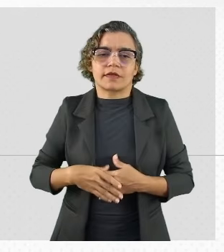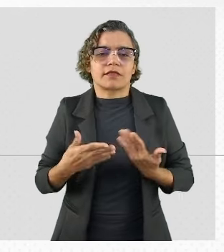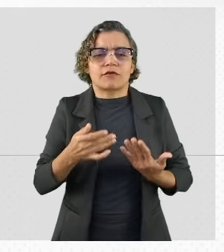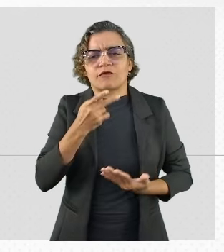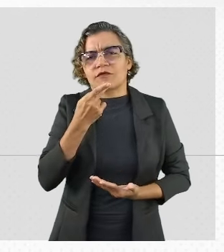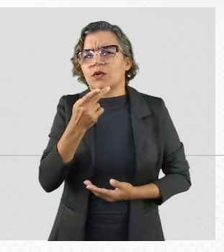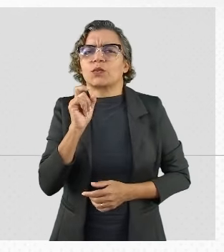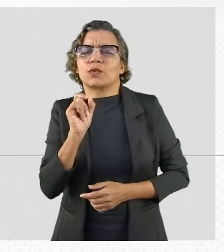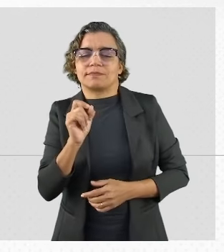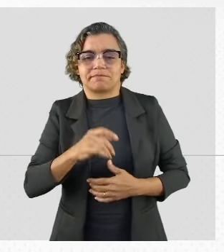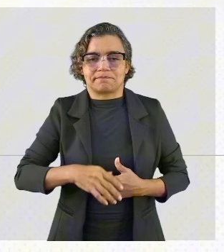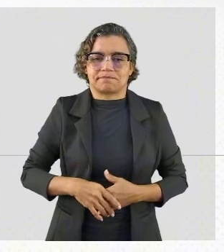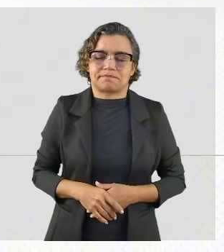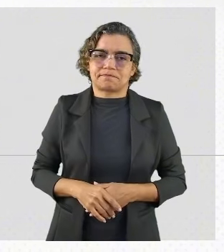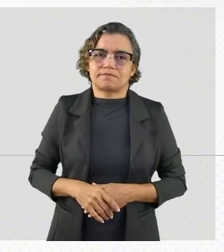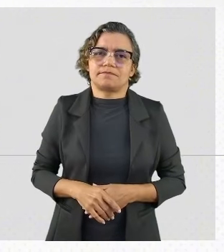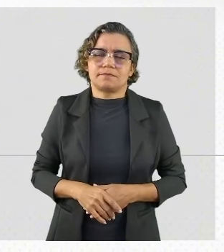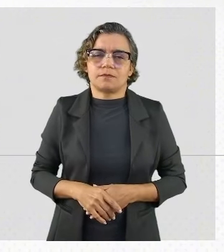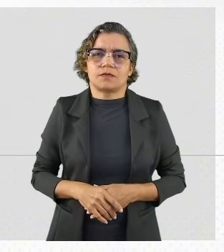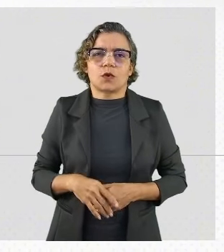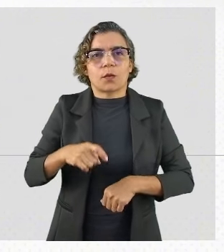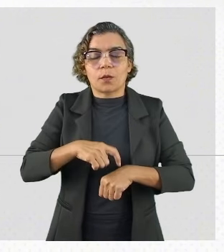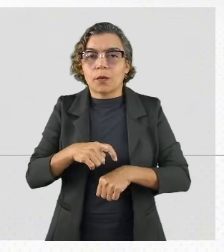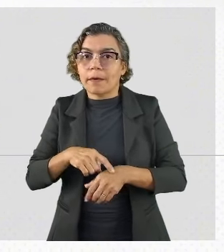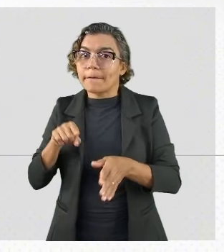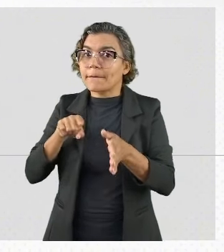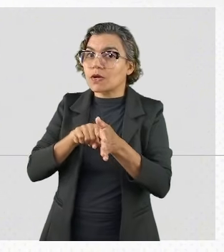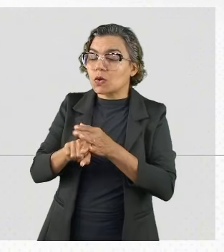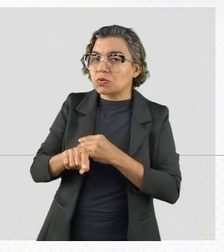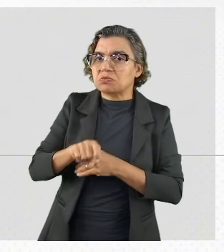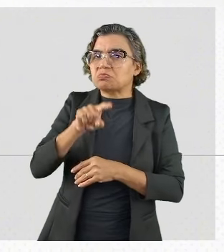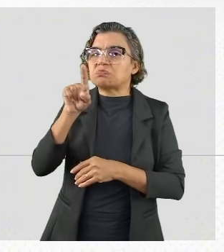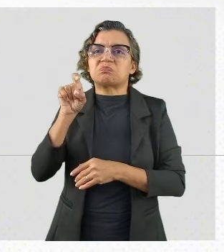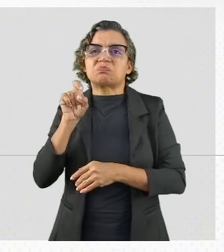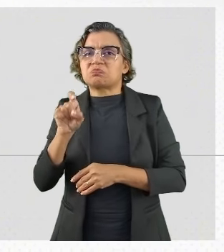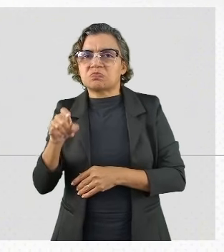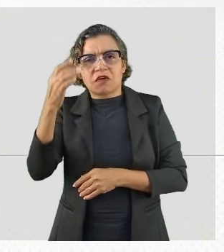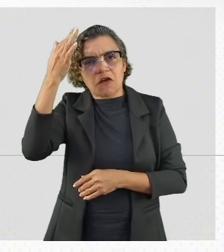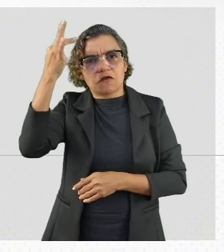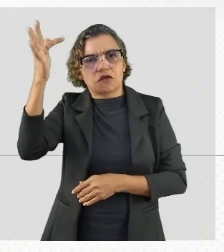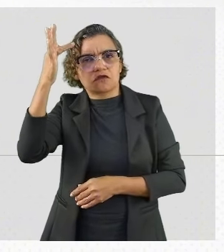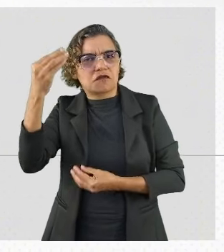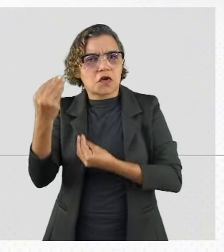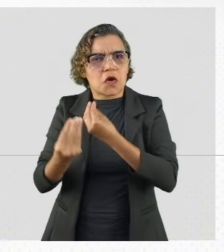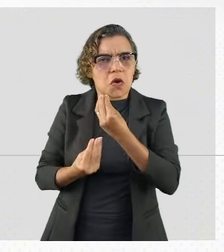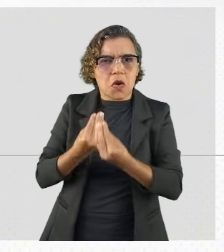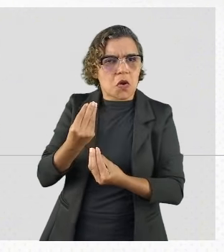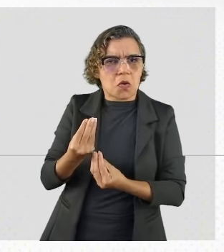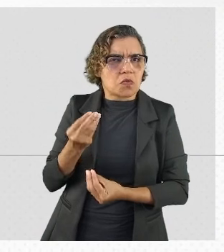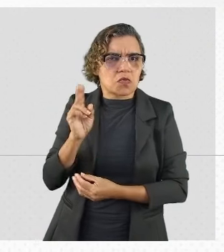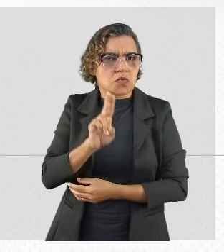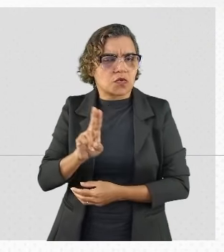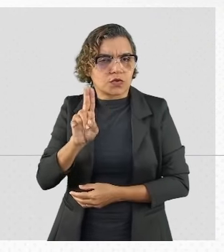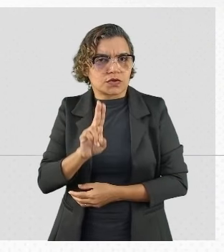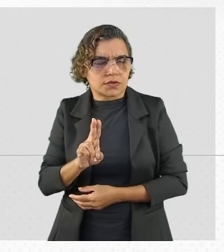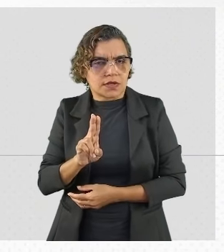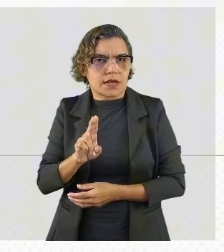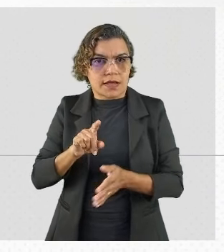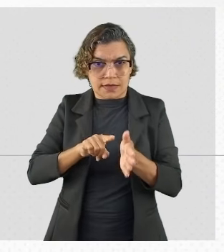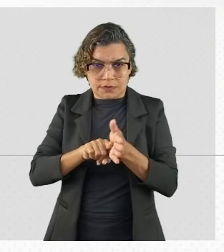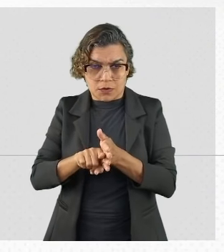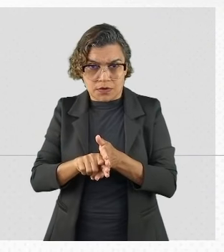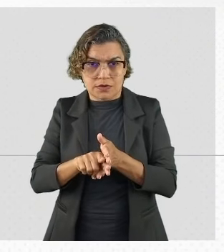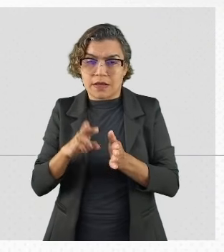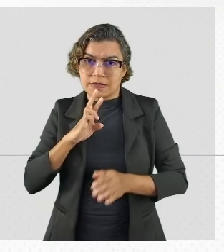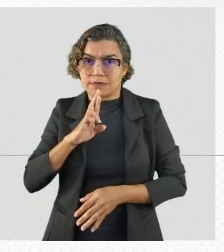diz o seguinte: quando alguém pergunta para que serve a filosofia, a resposta deve ser agressiva, visto que a pergunta